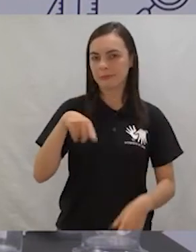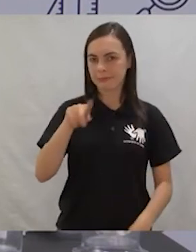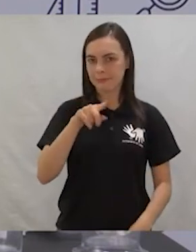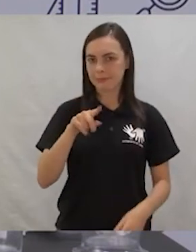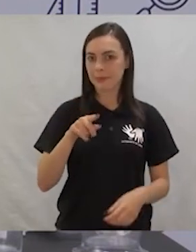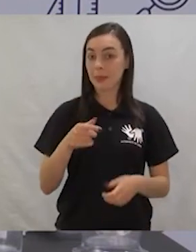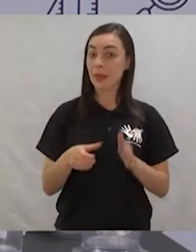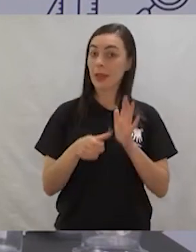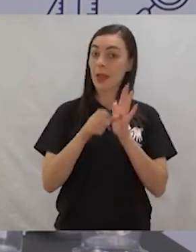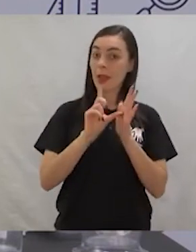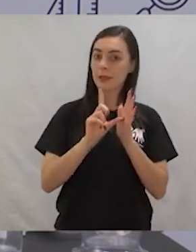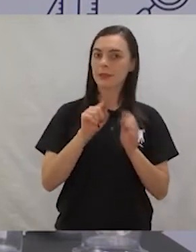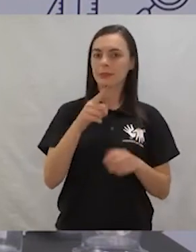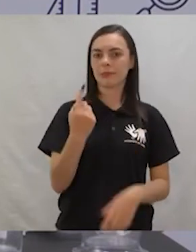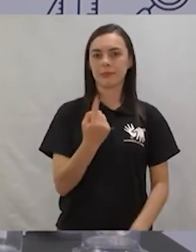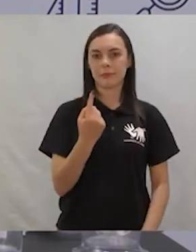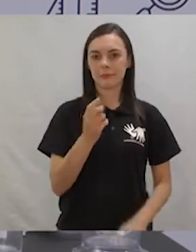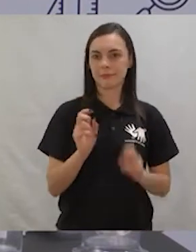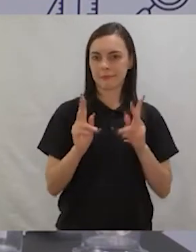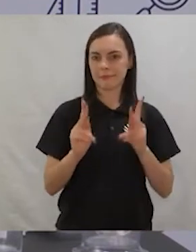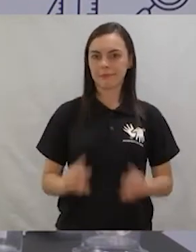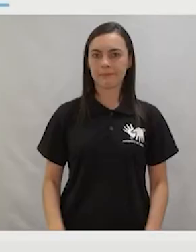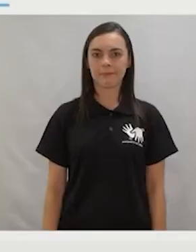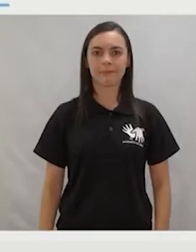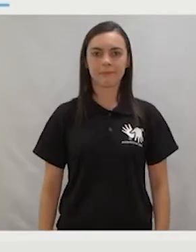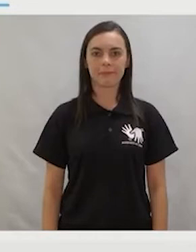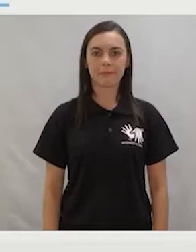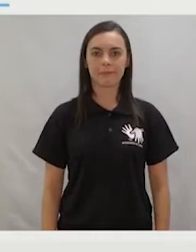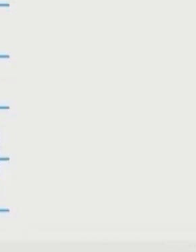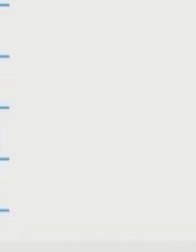para vocês. Mas primeiro você vai fazer sozinho, tá bom?